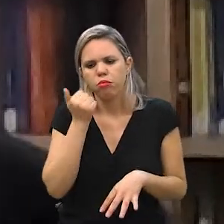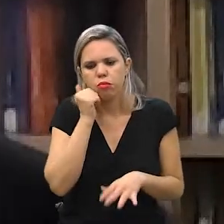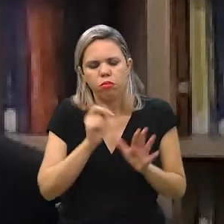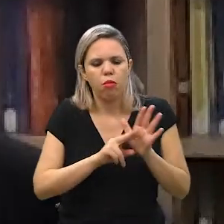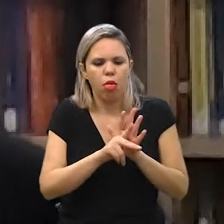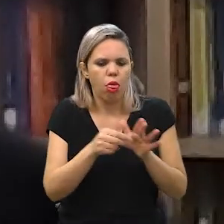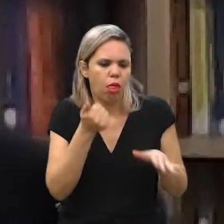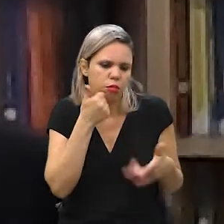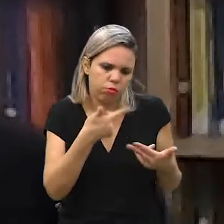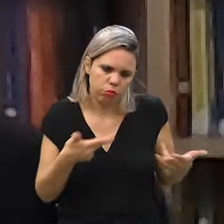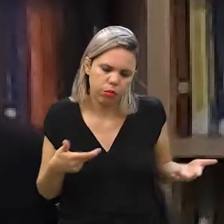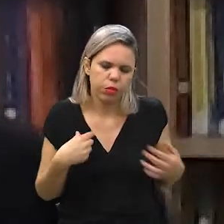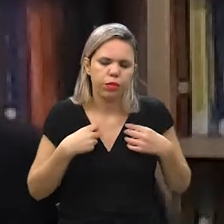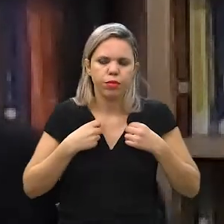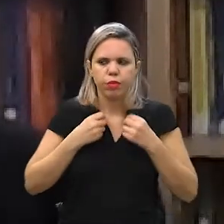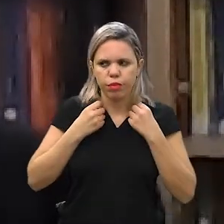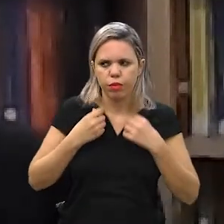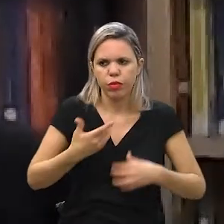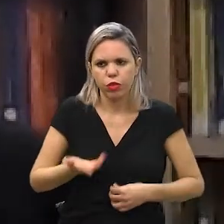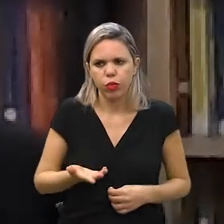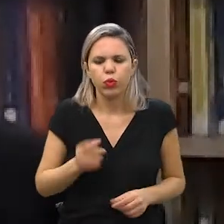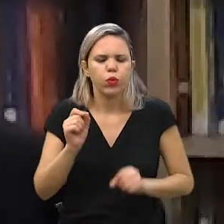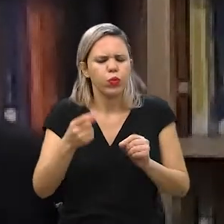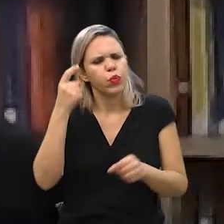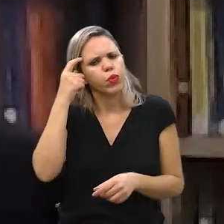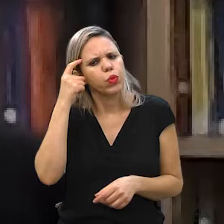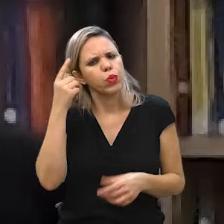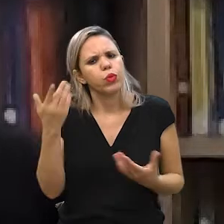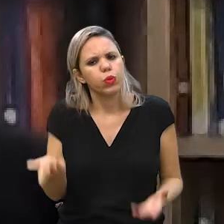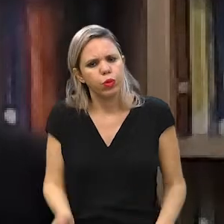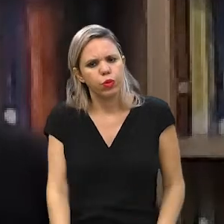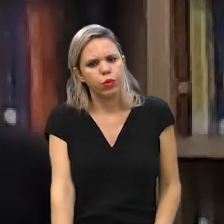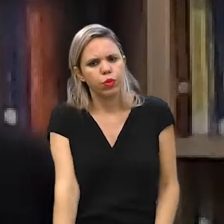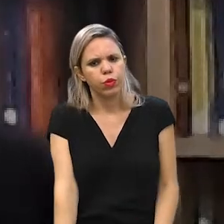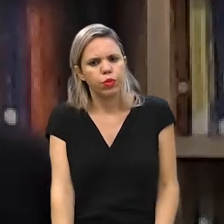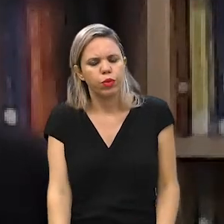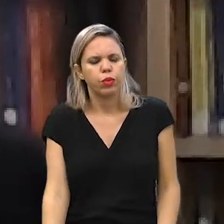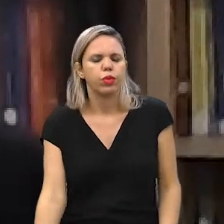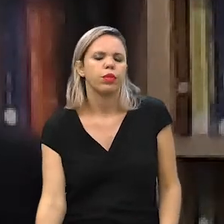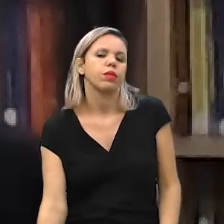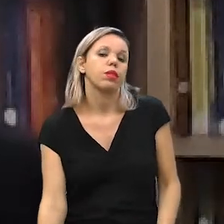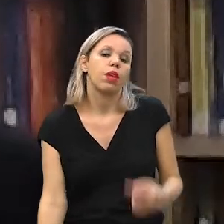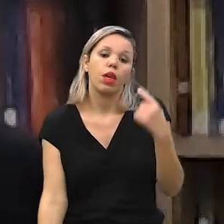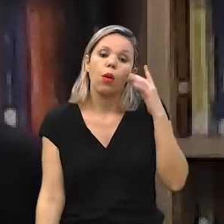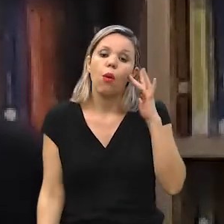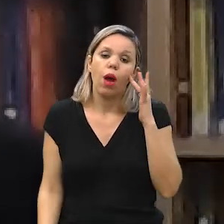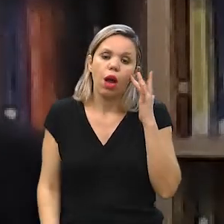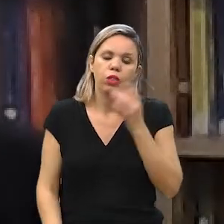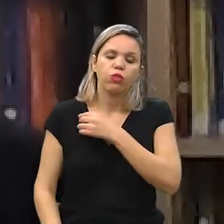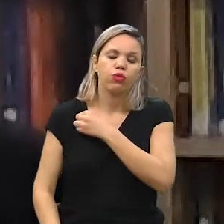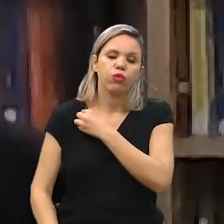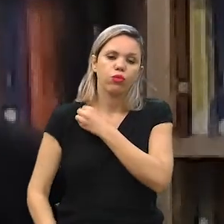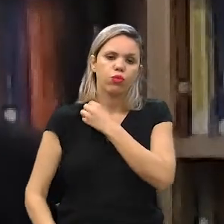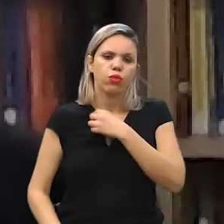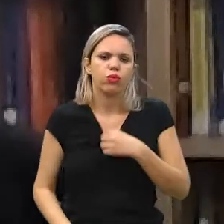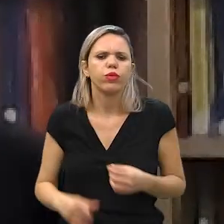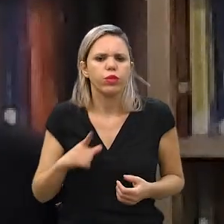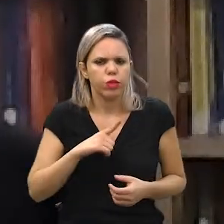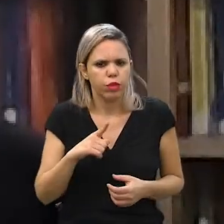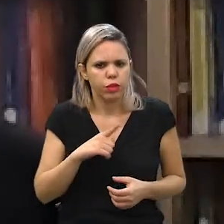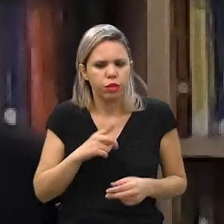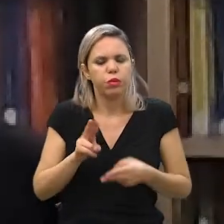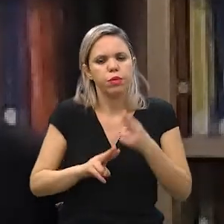enfim, ciências. E o que eu penso aí, o André? Eu acho que